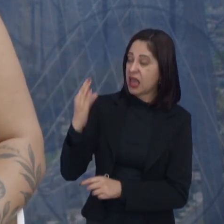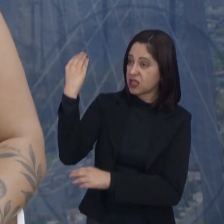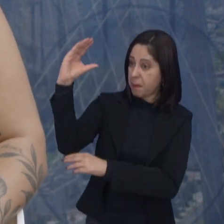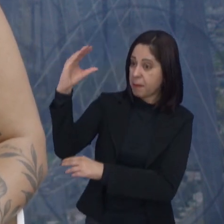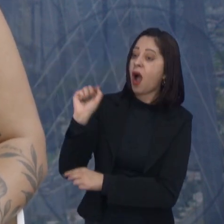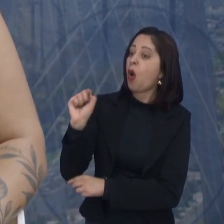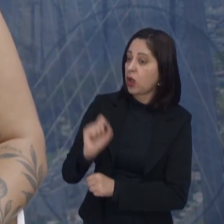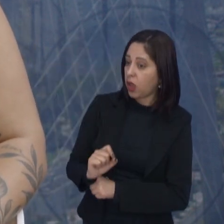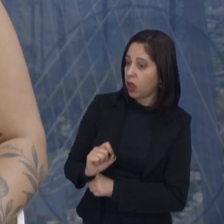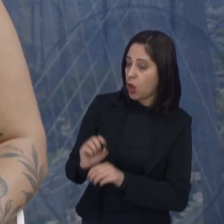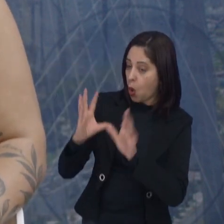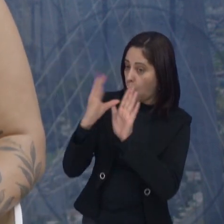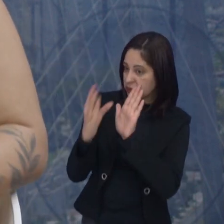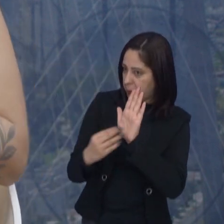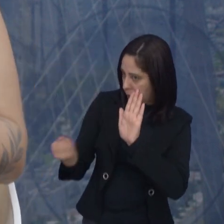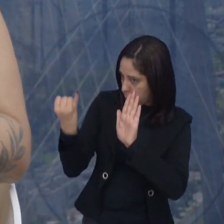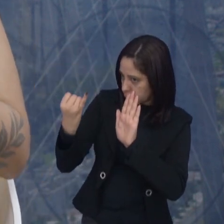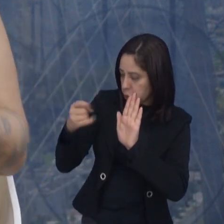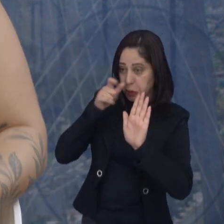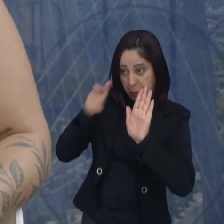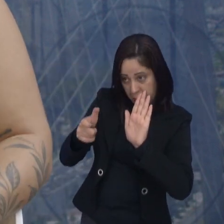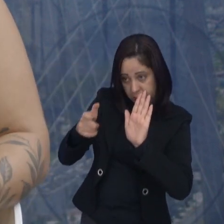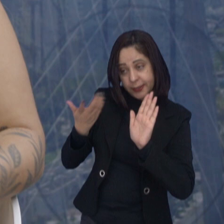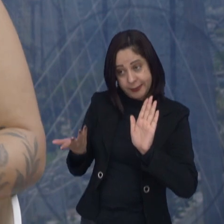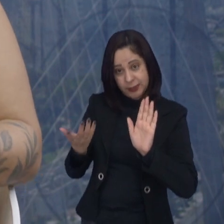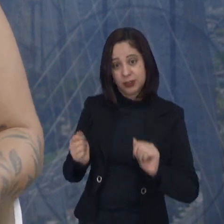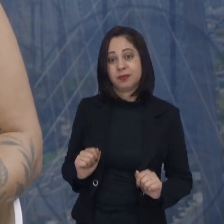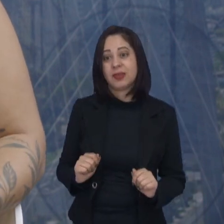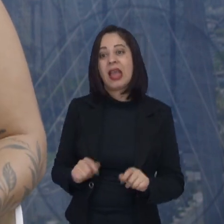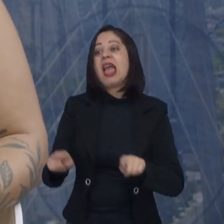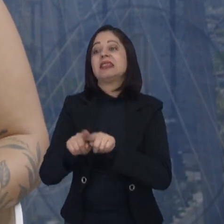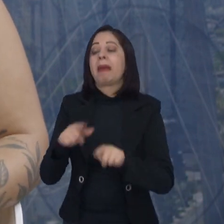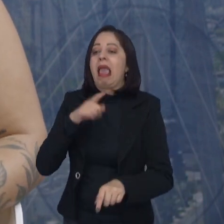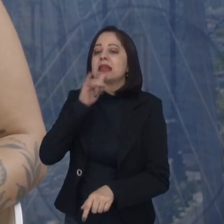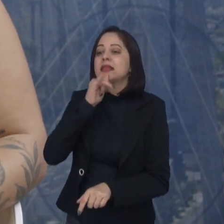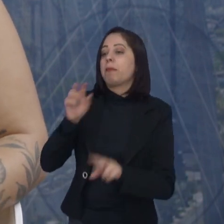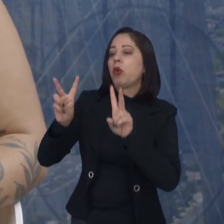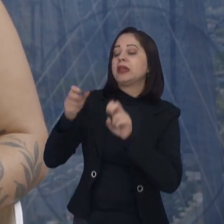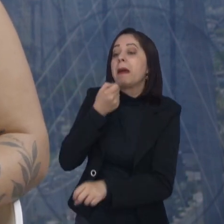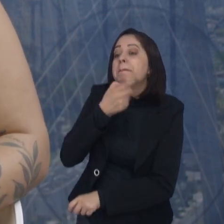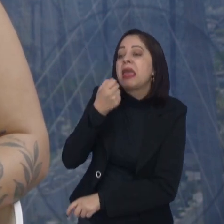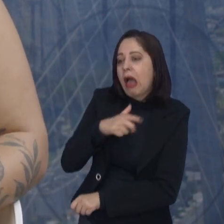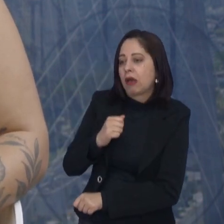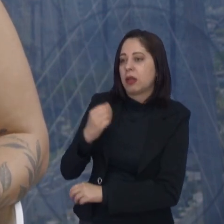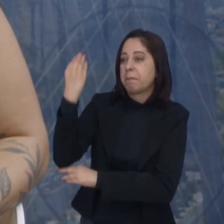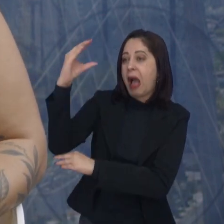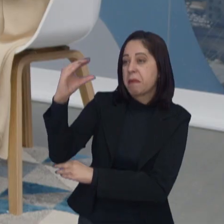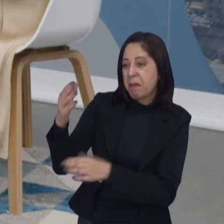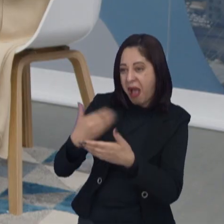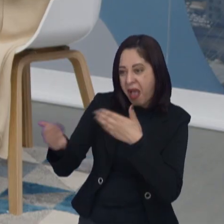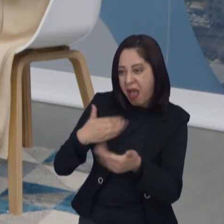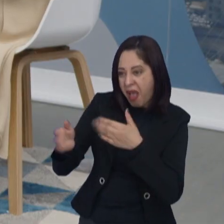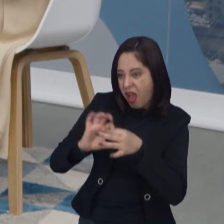é um conteúdo carregado? Porque hoje as pessoas também, né, falam de humor, mas e aí, como que você produz esse conteúdo? Então, a gente vê que... forma, né, que você vai